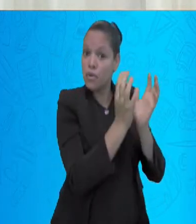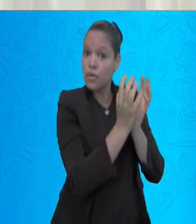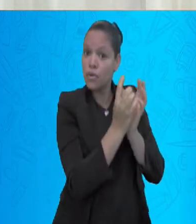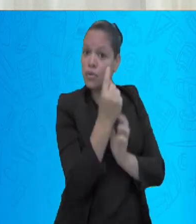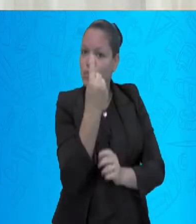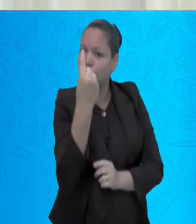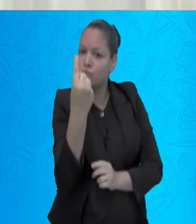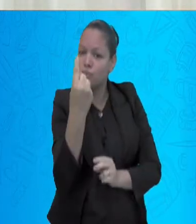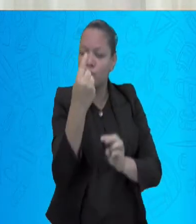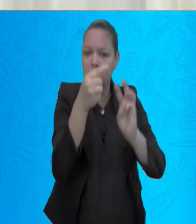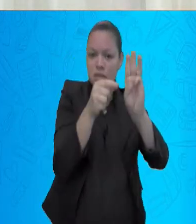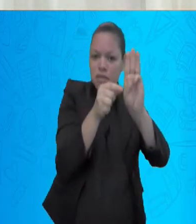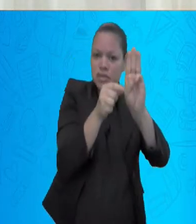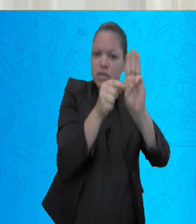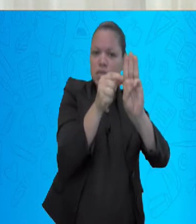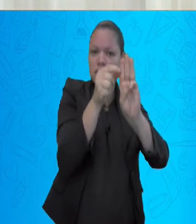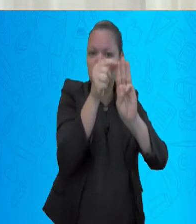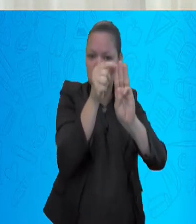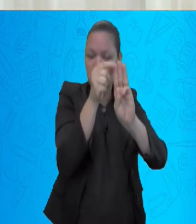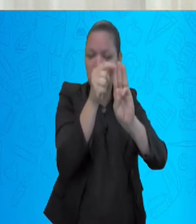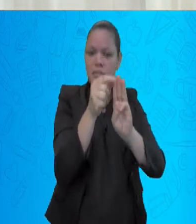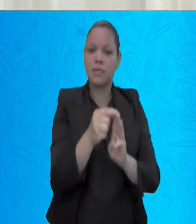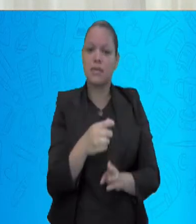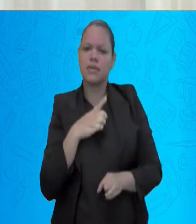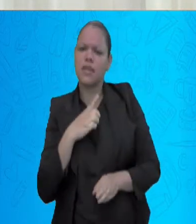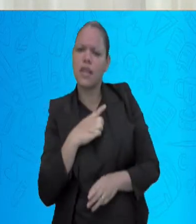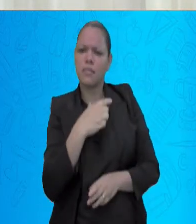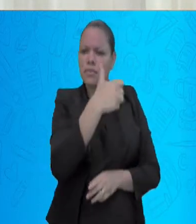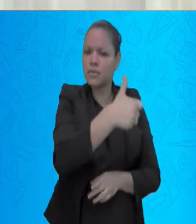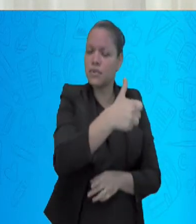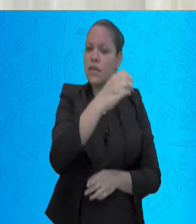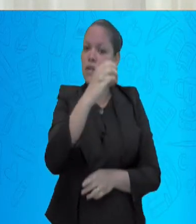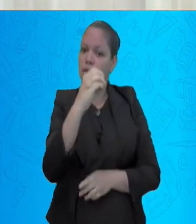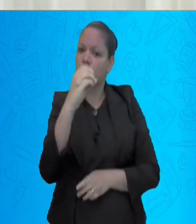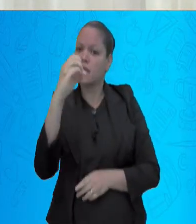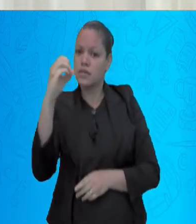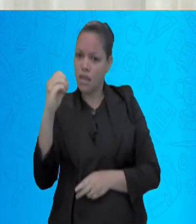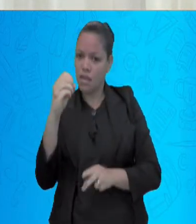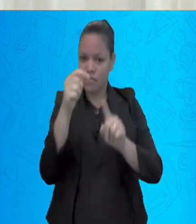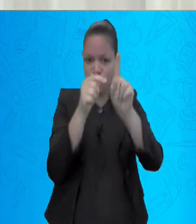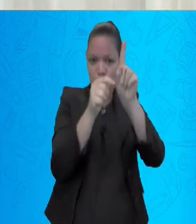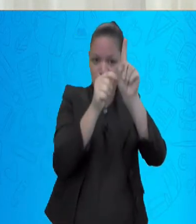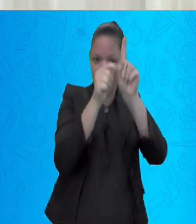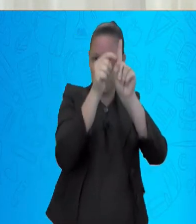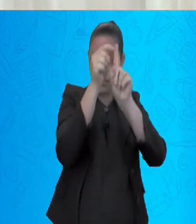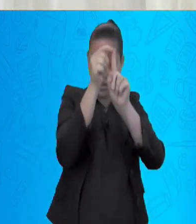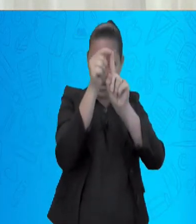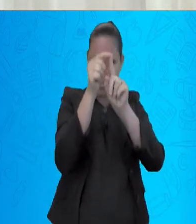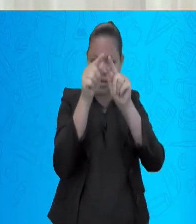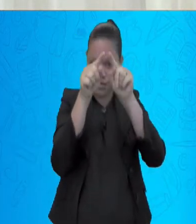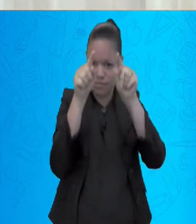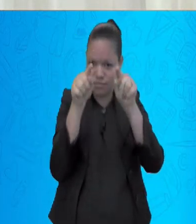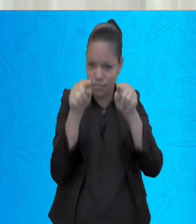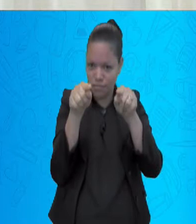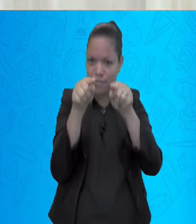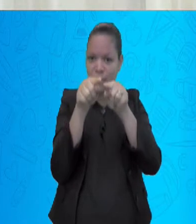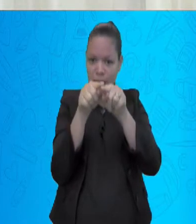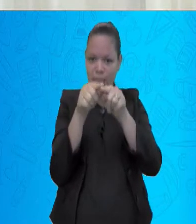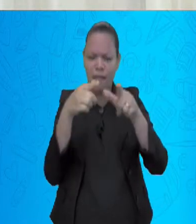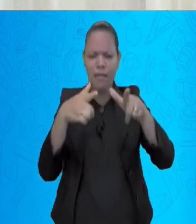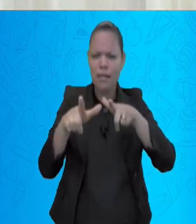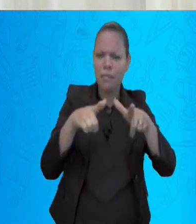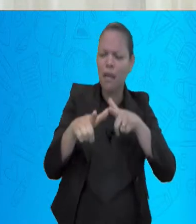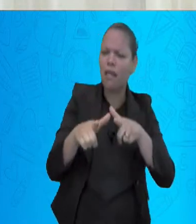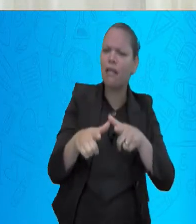se nós tivéssemos 100 unidades, tá? Que seria esse cubinho aqui. E trabalhando, então, agora as